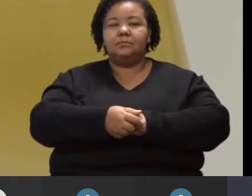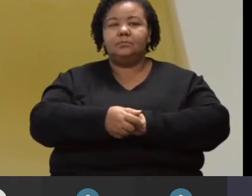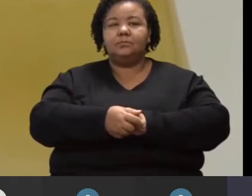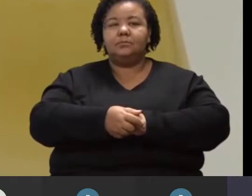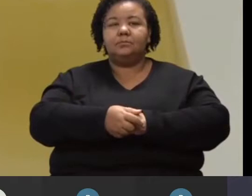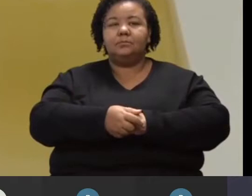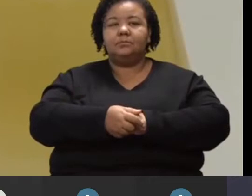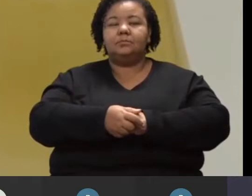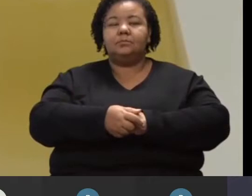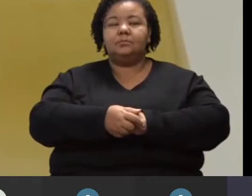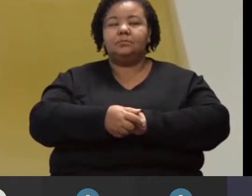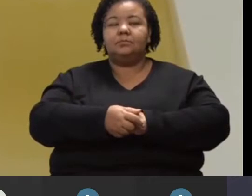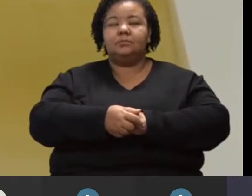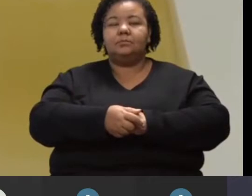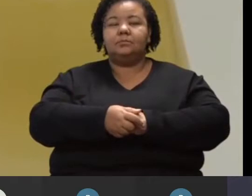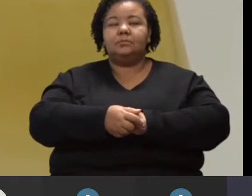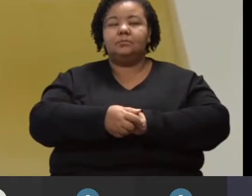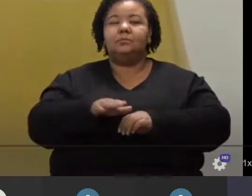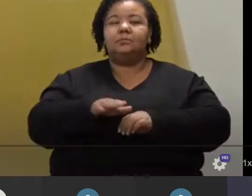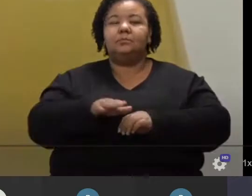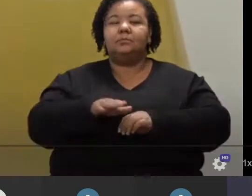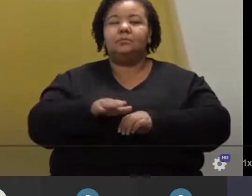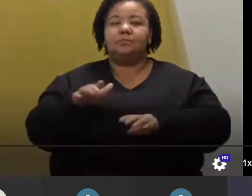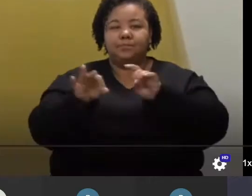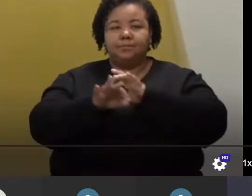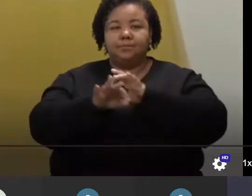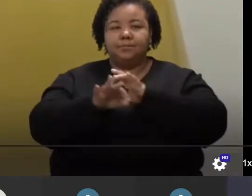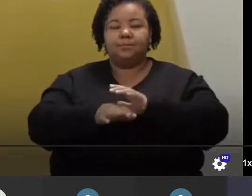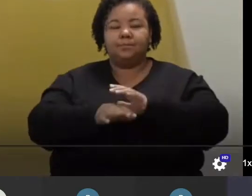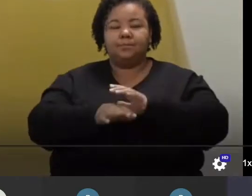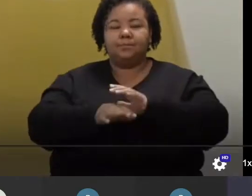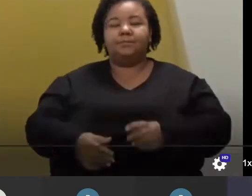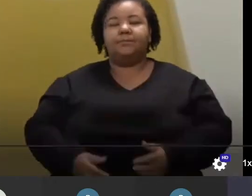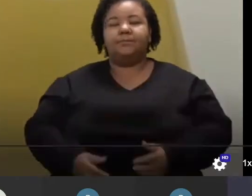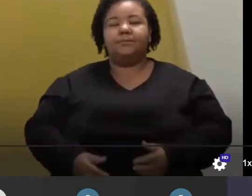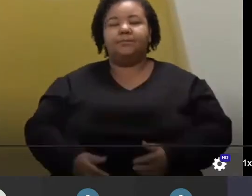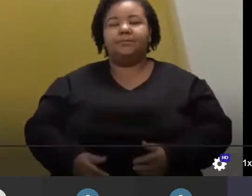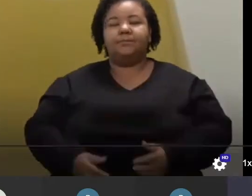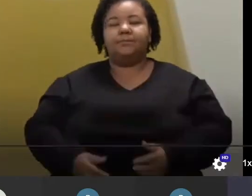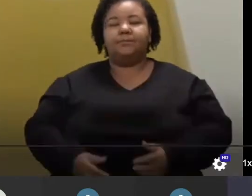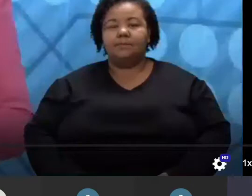E aí, então, nós temos o nosso meio, ele está pronto.